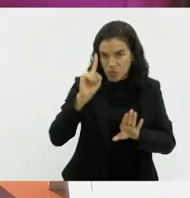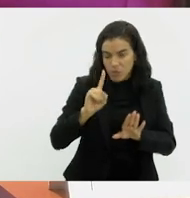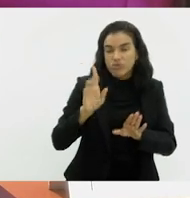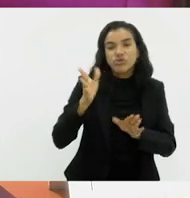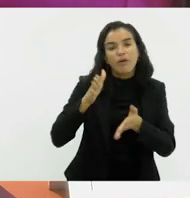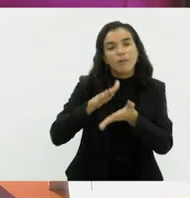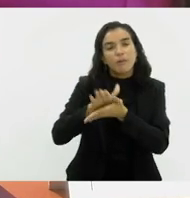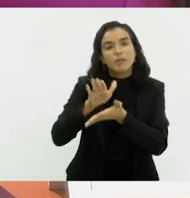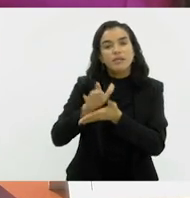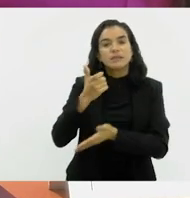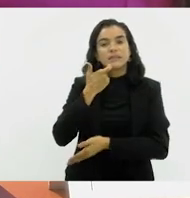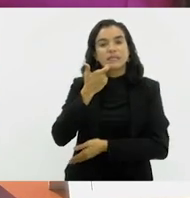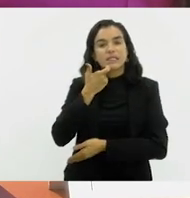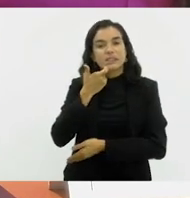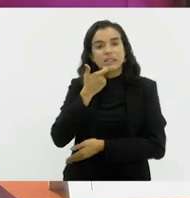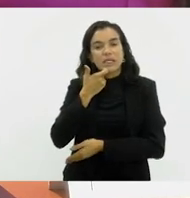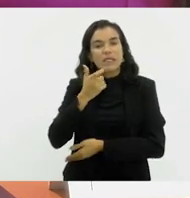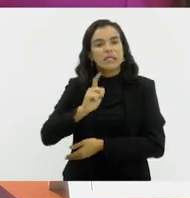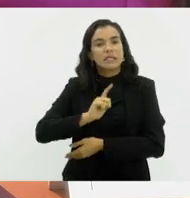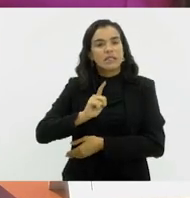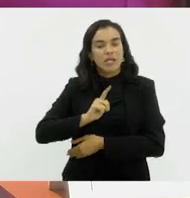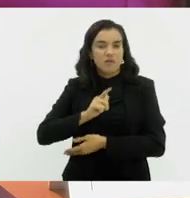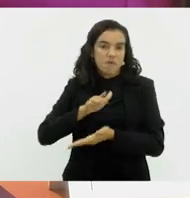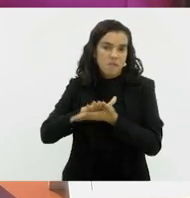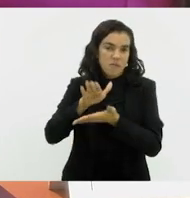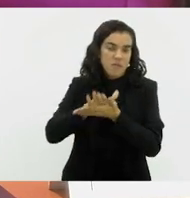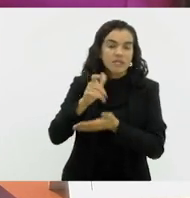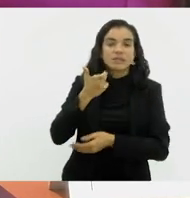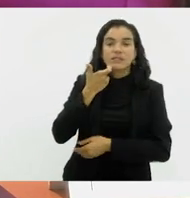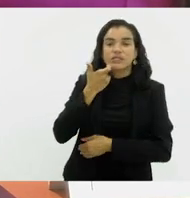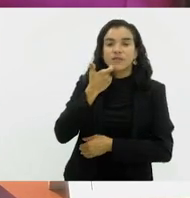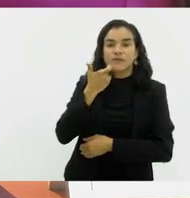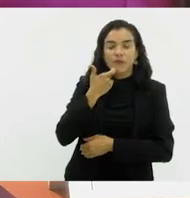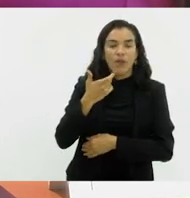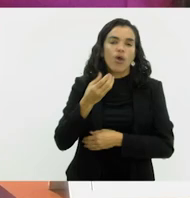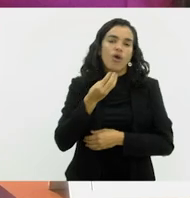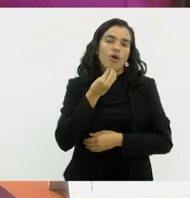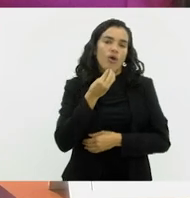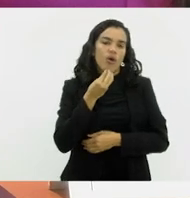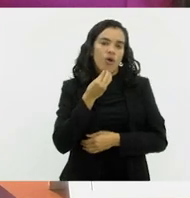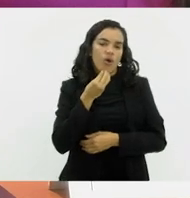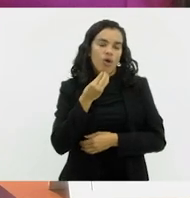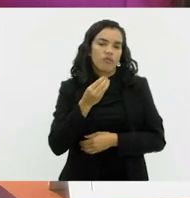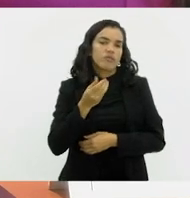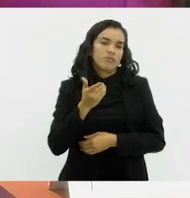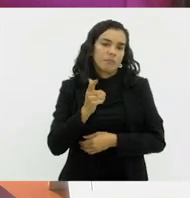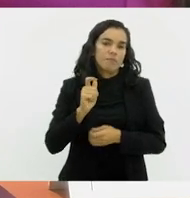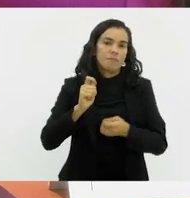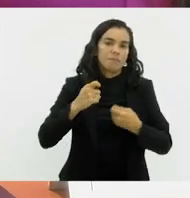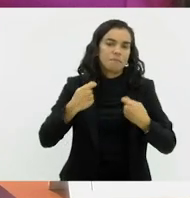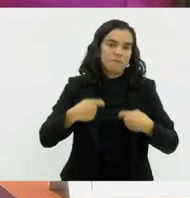última sexta-feira, e ontem a gente teve acesso, saiu no Diário Oficial de sexta-feira. Obviamente, a gente teve que fazer